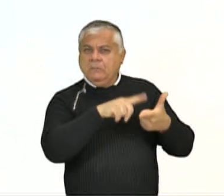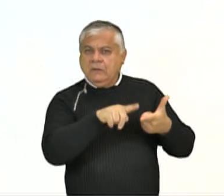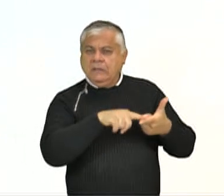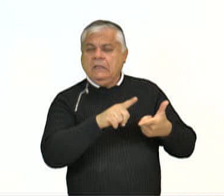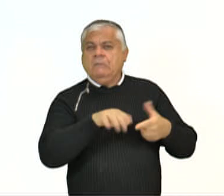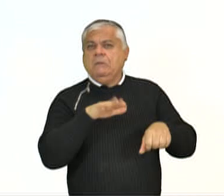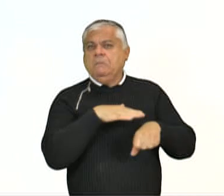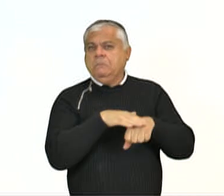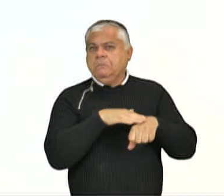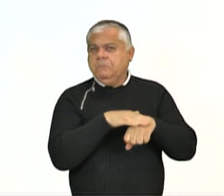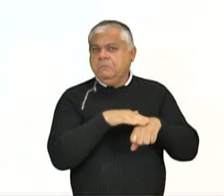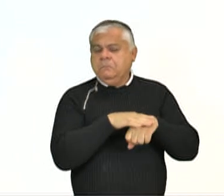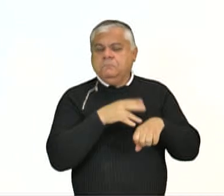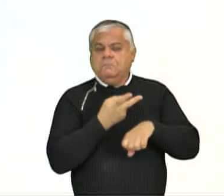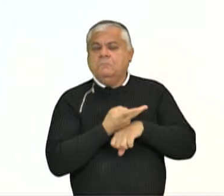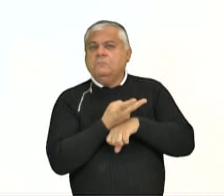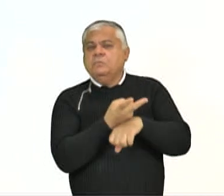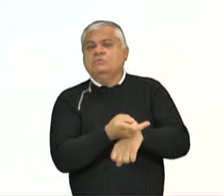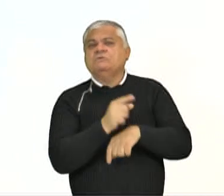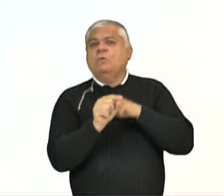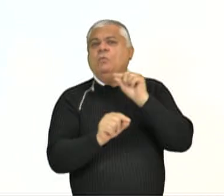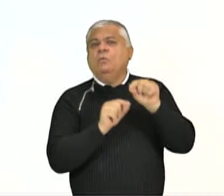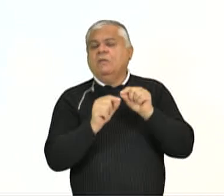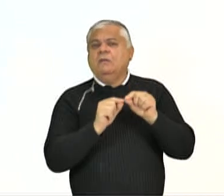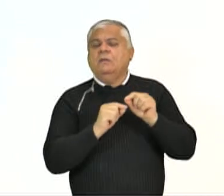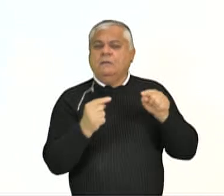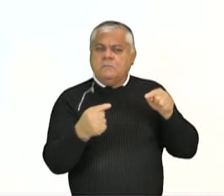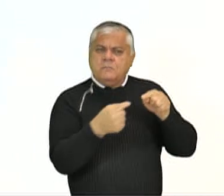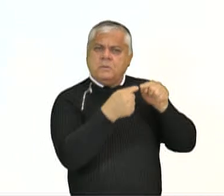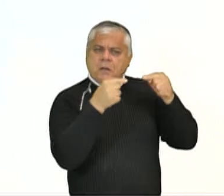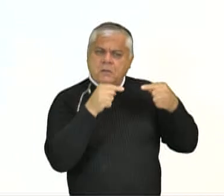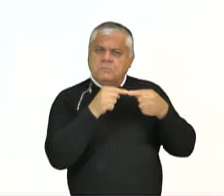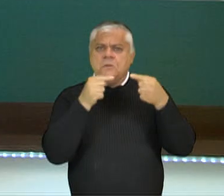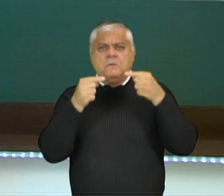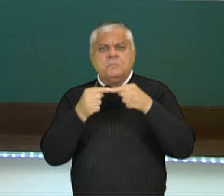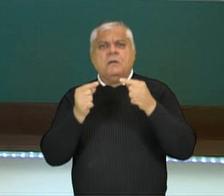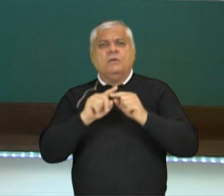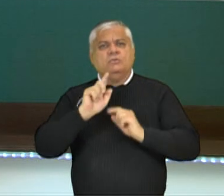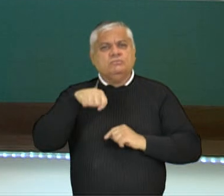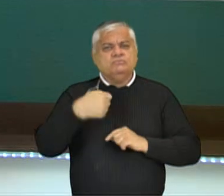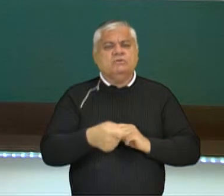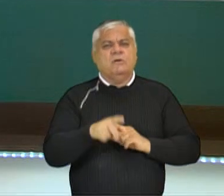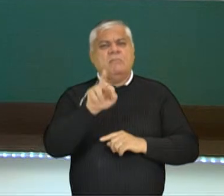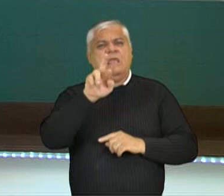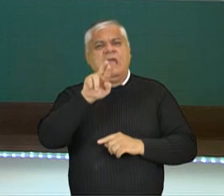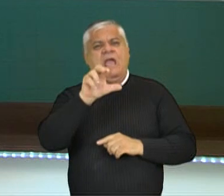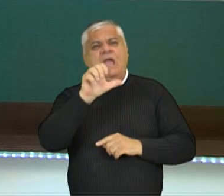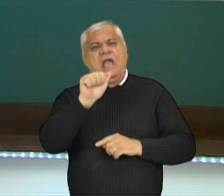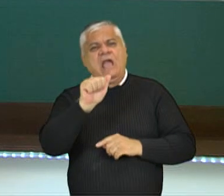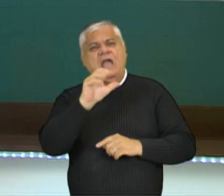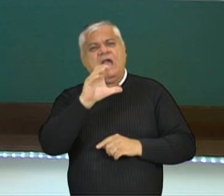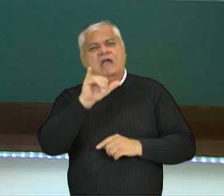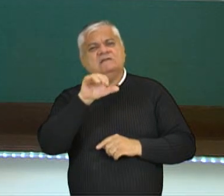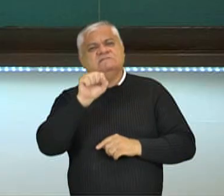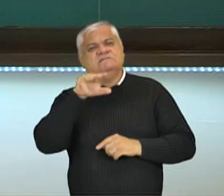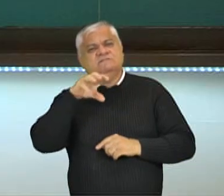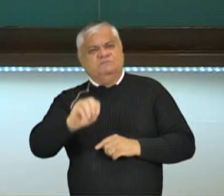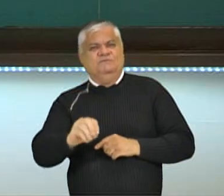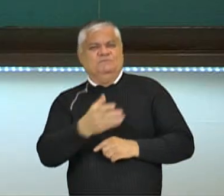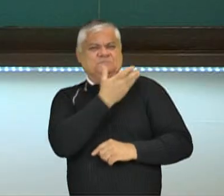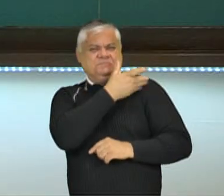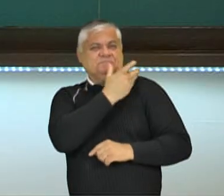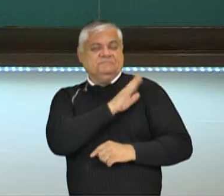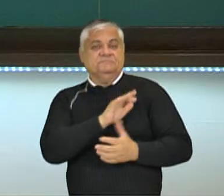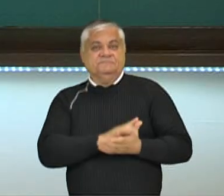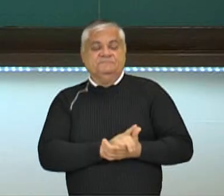diálogo em busca de um maior entendimento sobre as questões raciais. Então, as